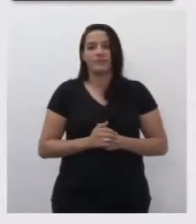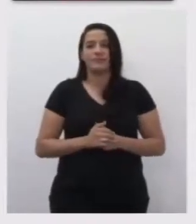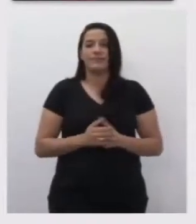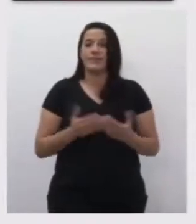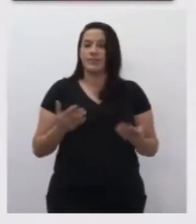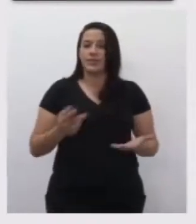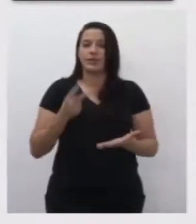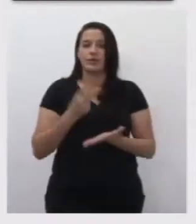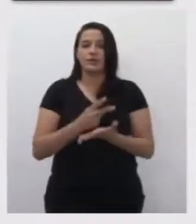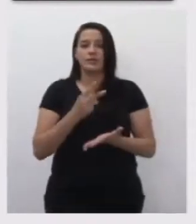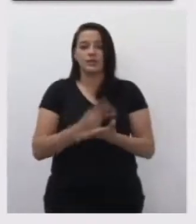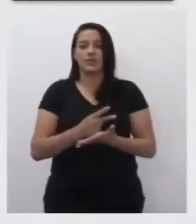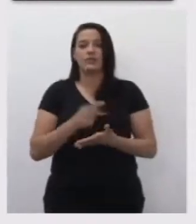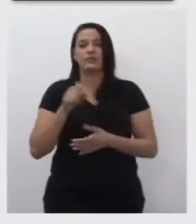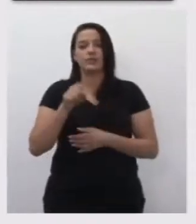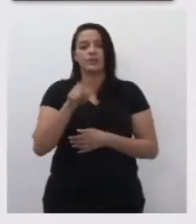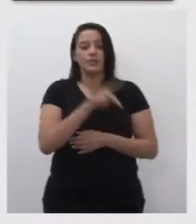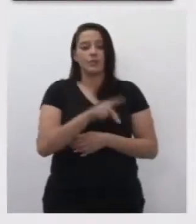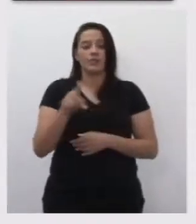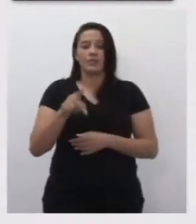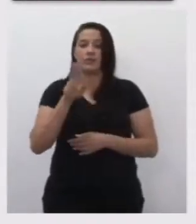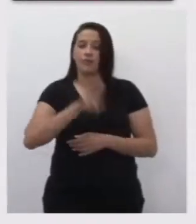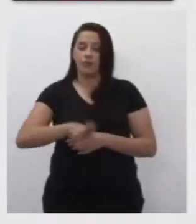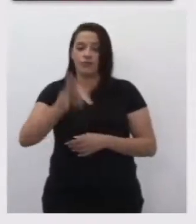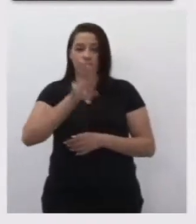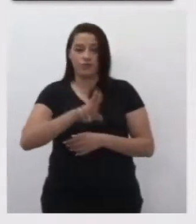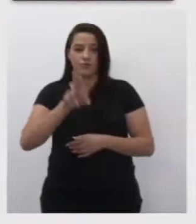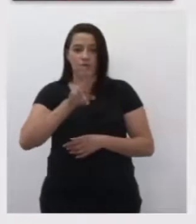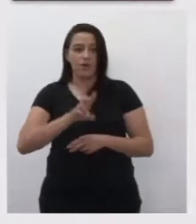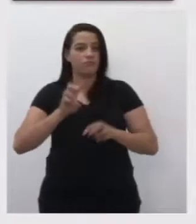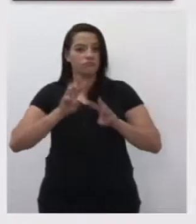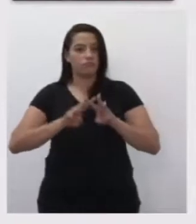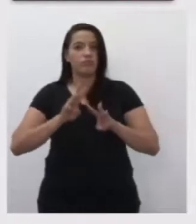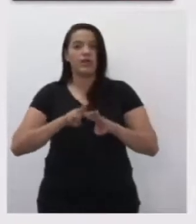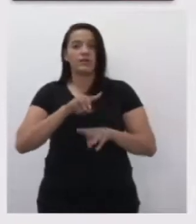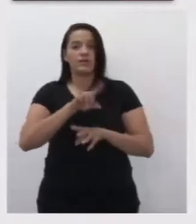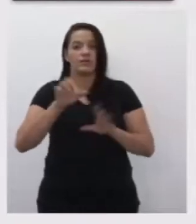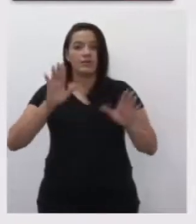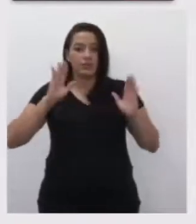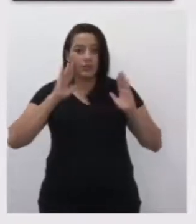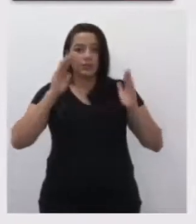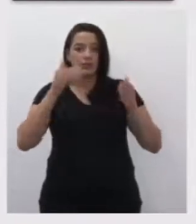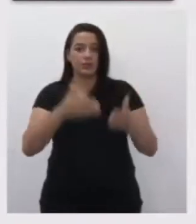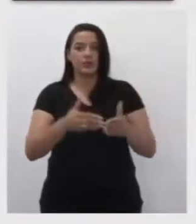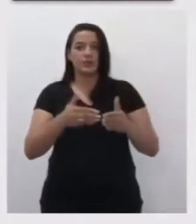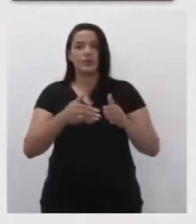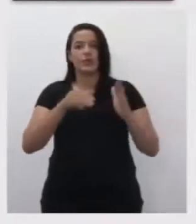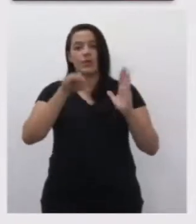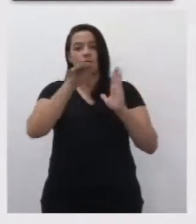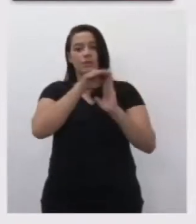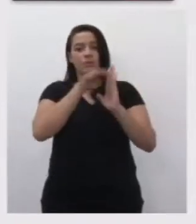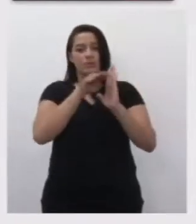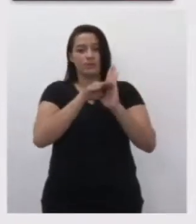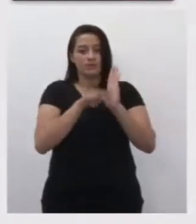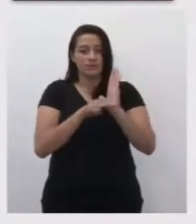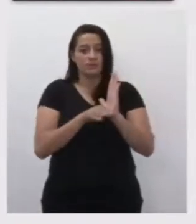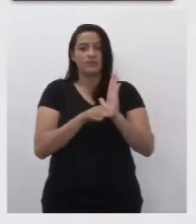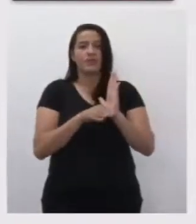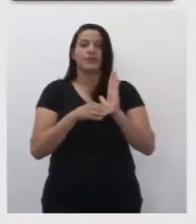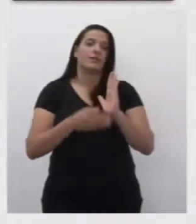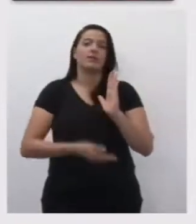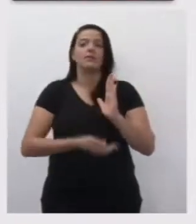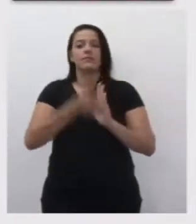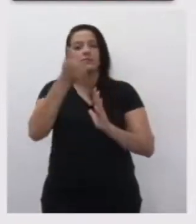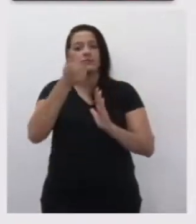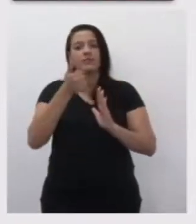o professor, quando for utilizar a plataforma, se concentrar no menu, então, dos componentes curriculares, que aí,